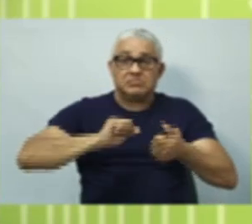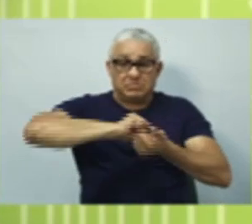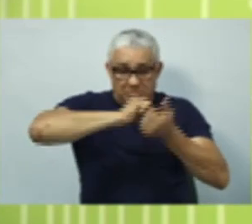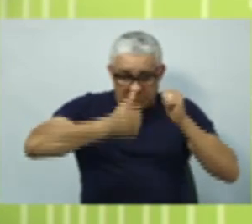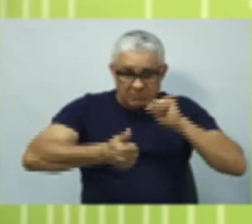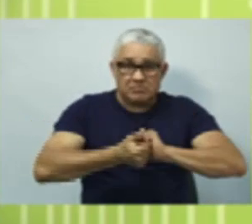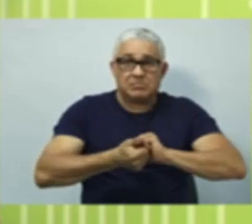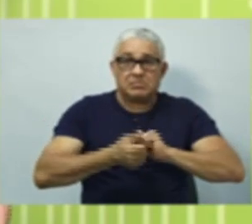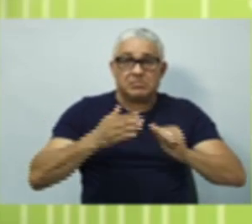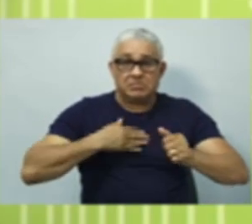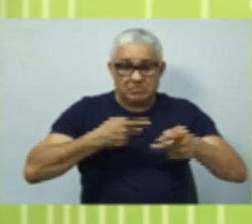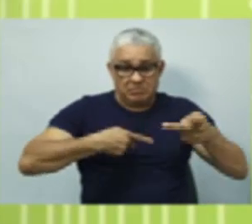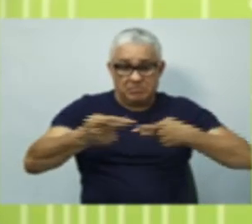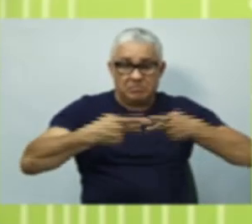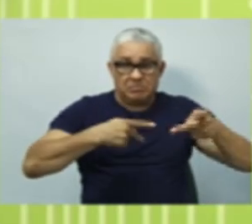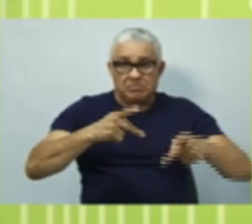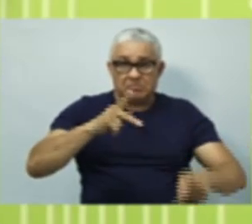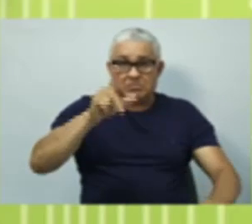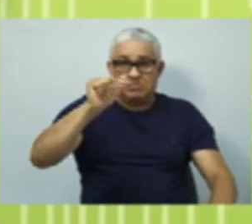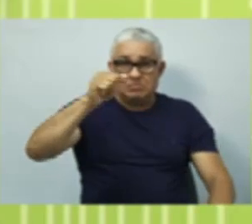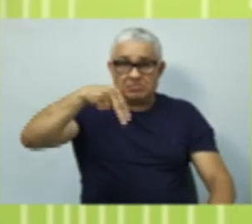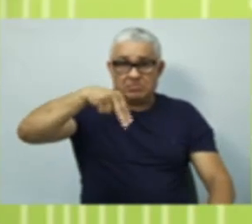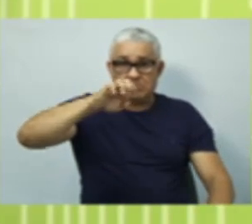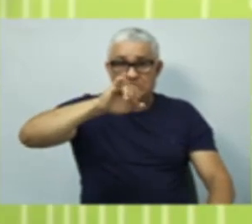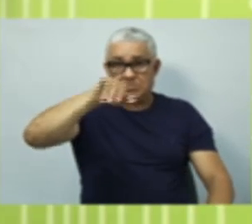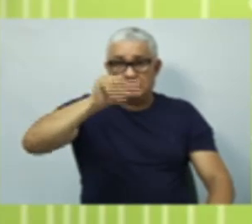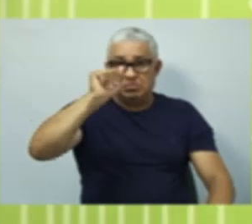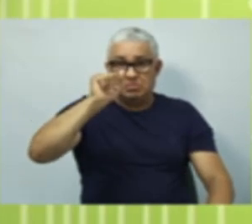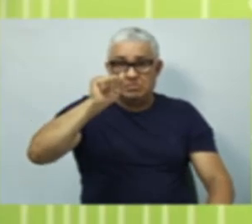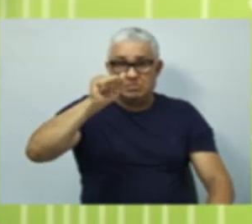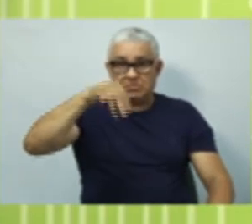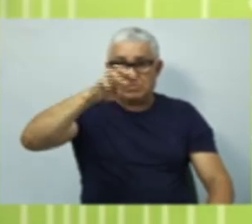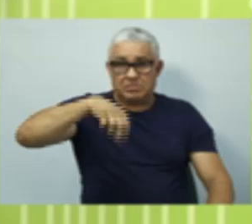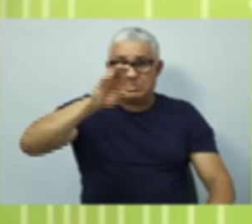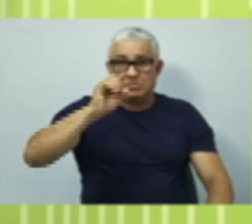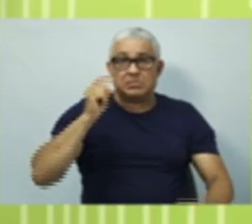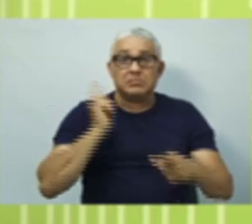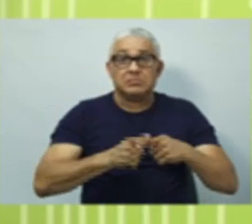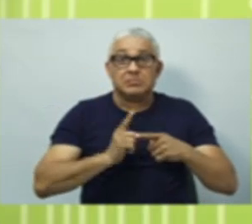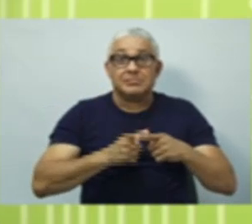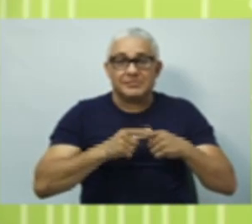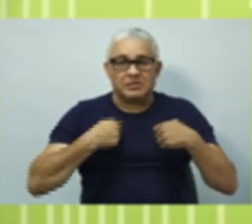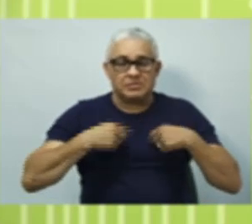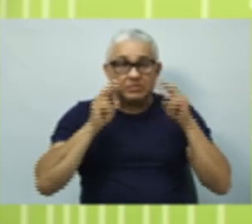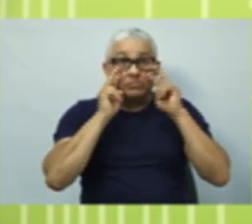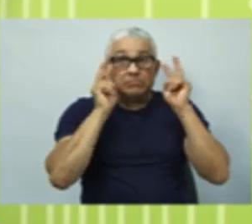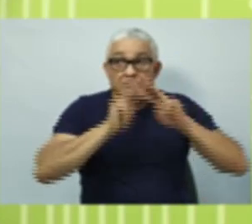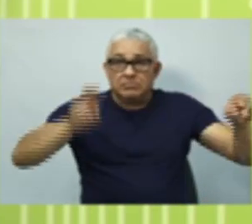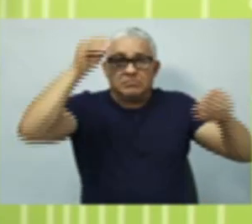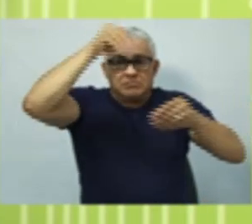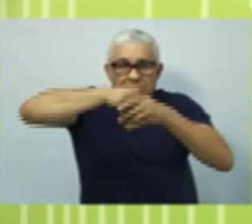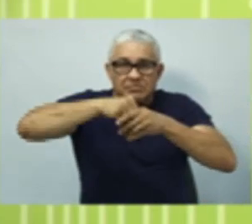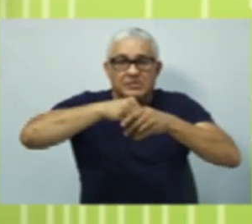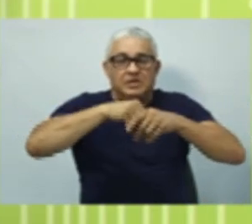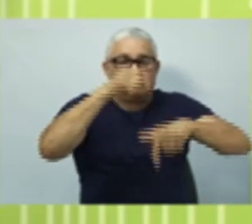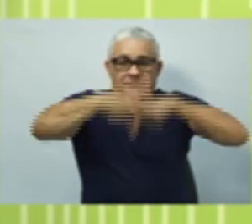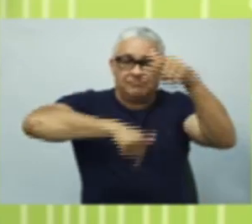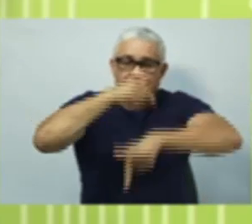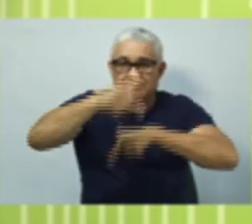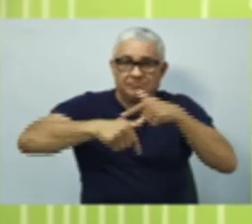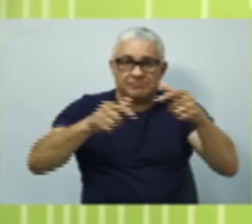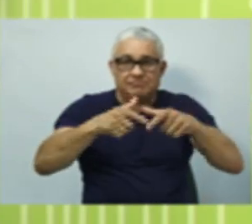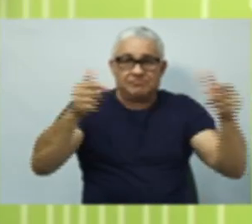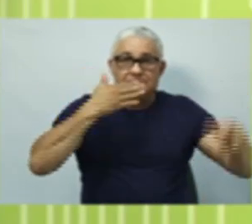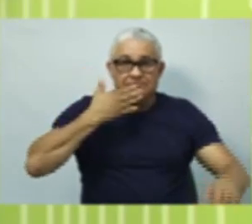readequar o meu planejamento, porque eu enxerguei uma oportunidade no mercado mais abrangente. Nós